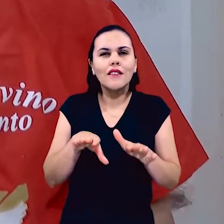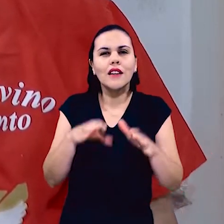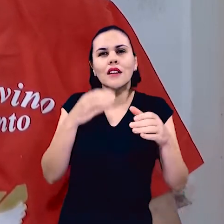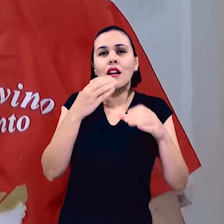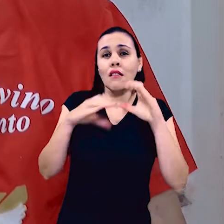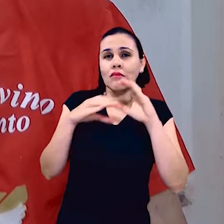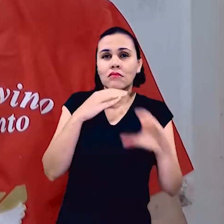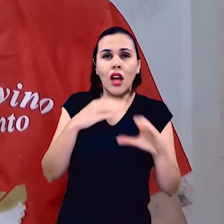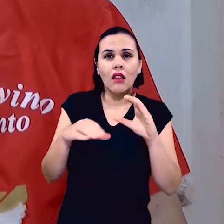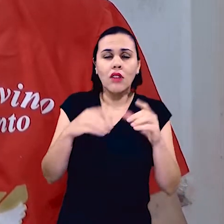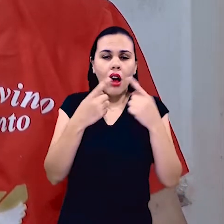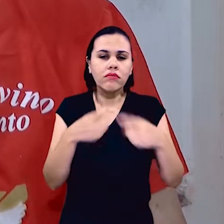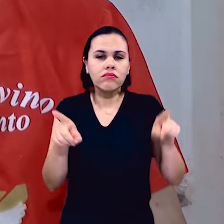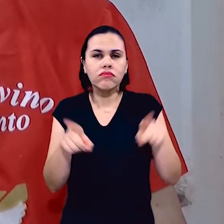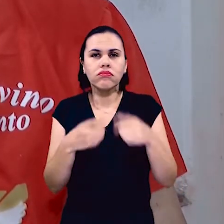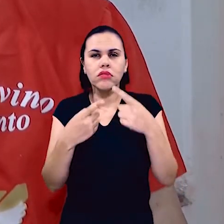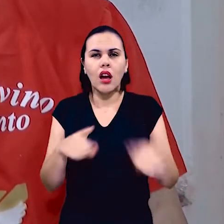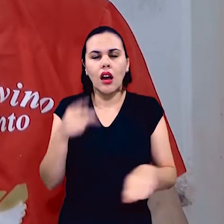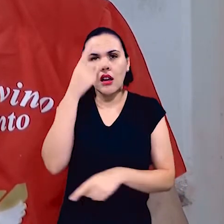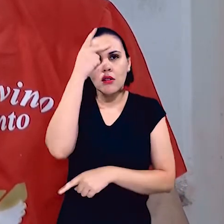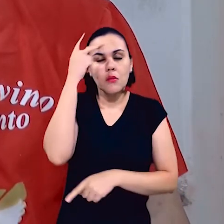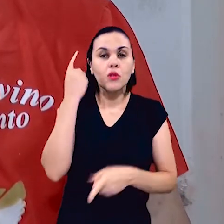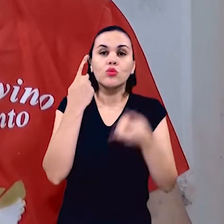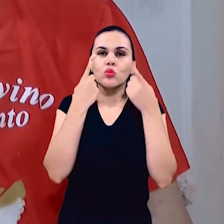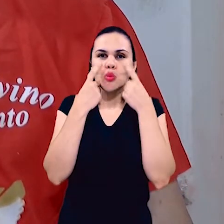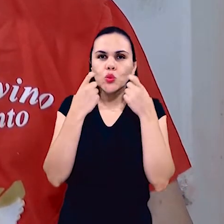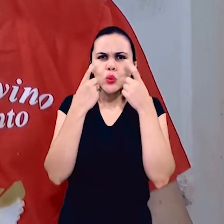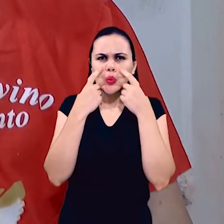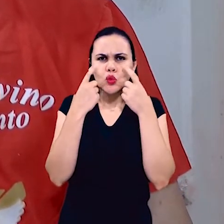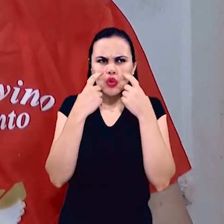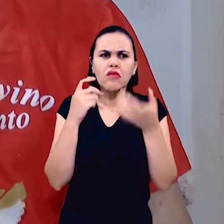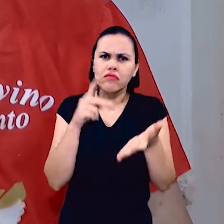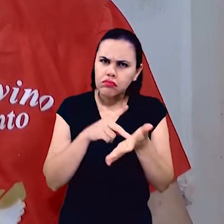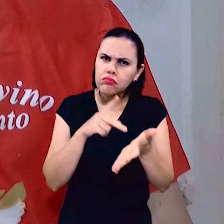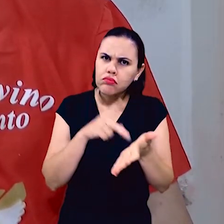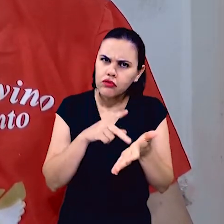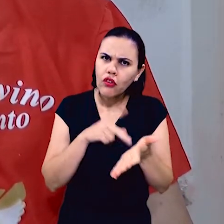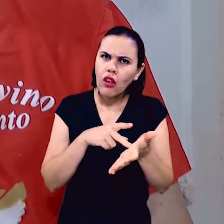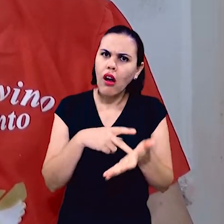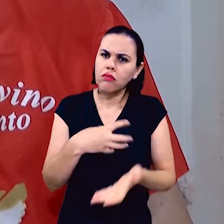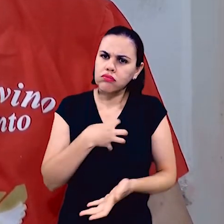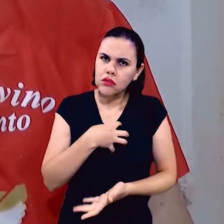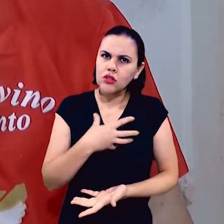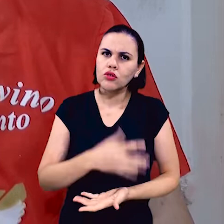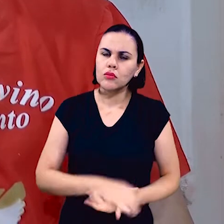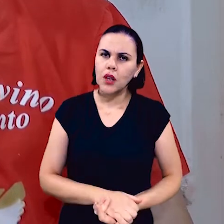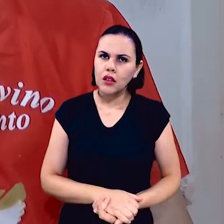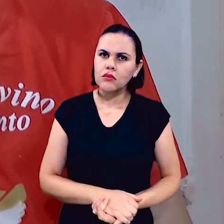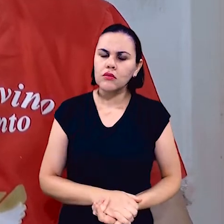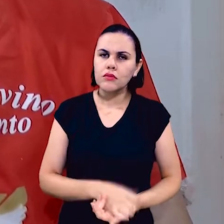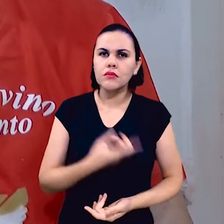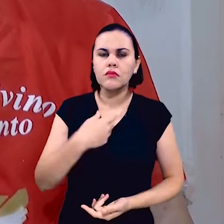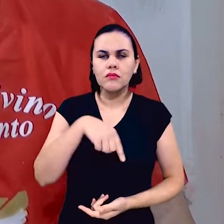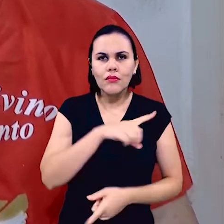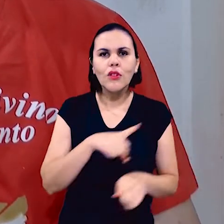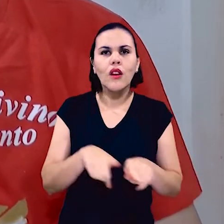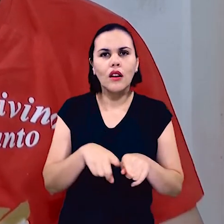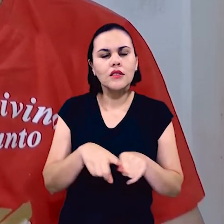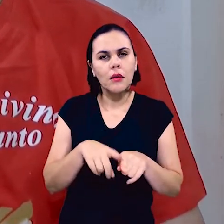numa escola assim, que tocava, cantava, tinha pessoas que choravam mesmo na gente ali,